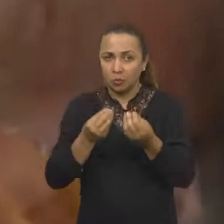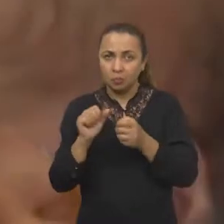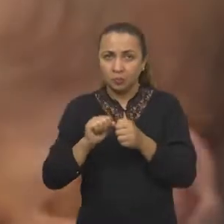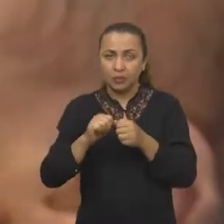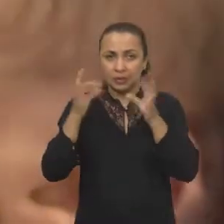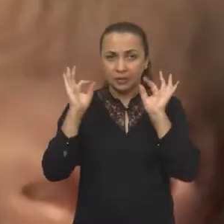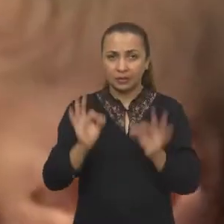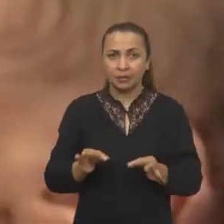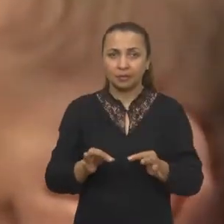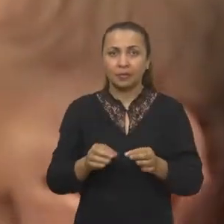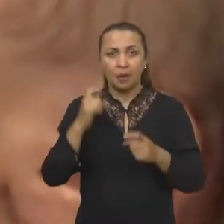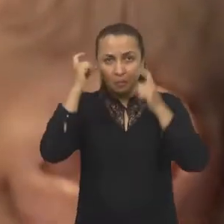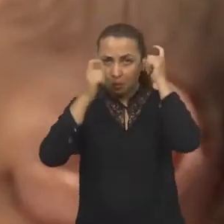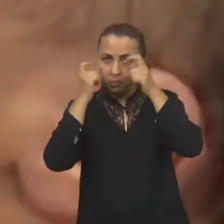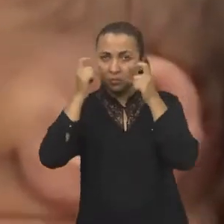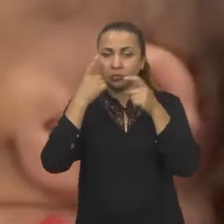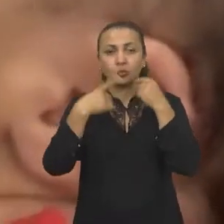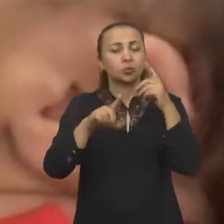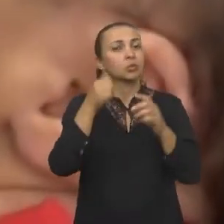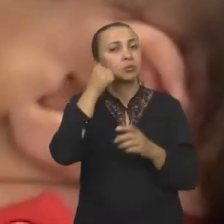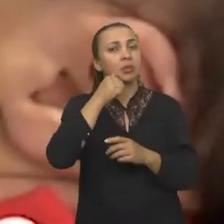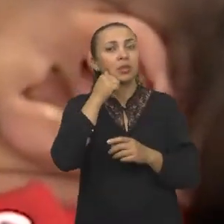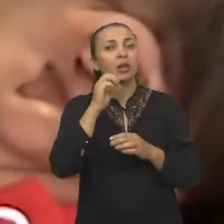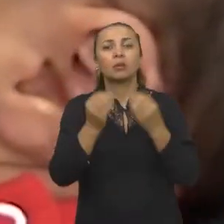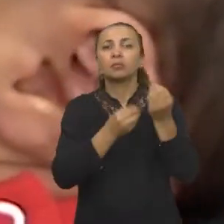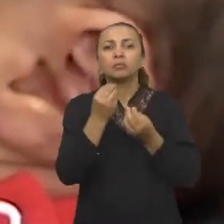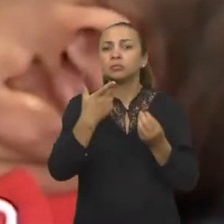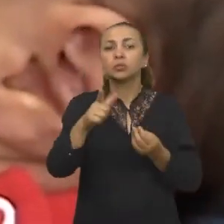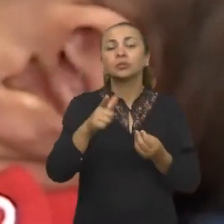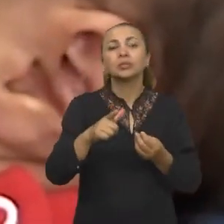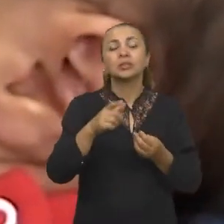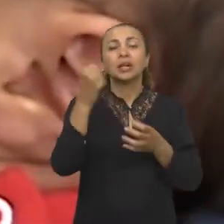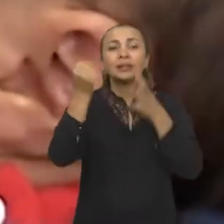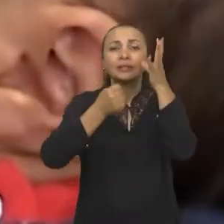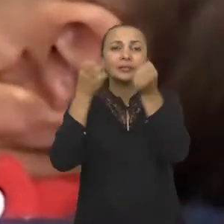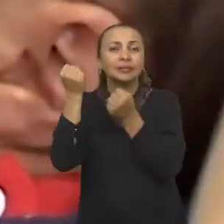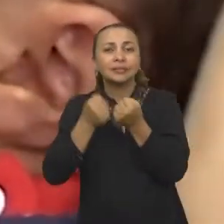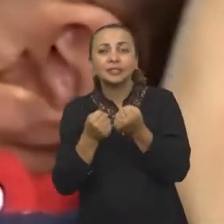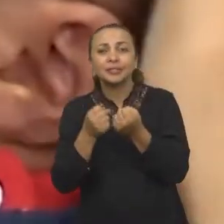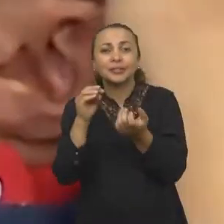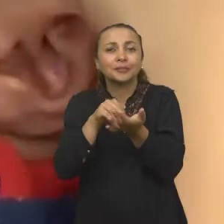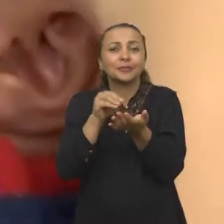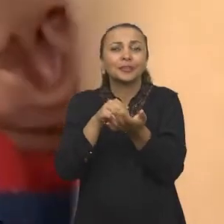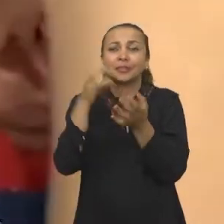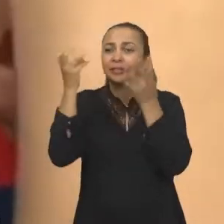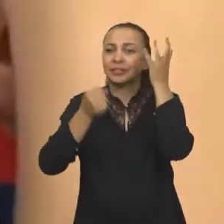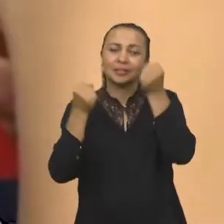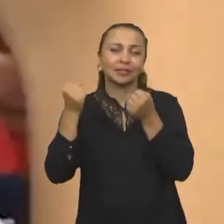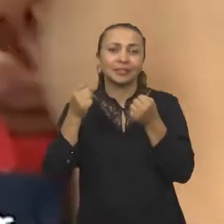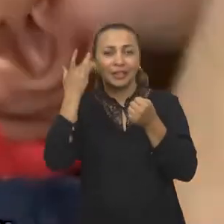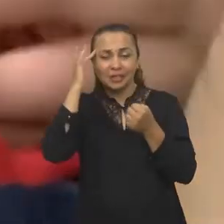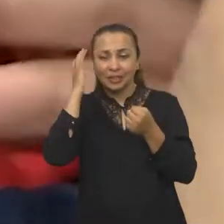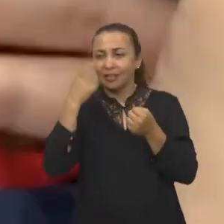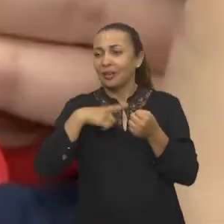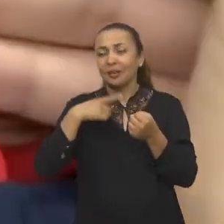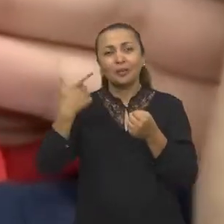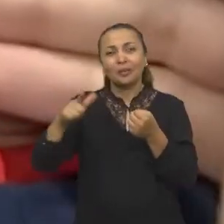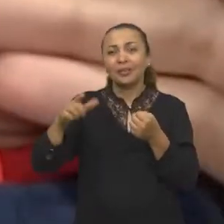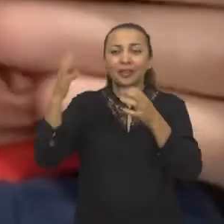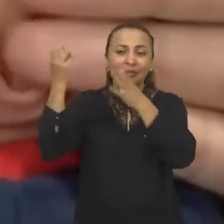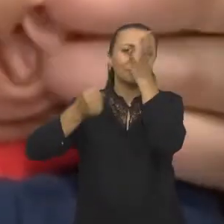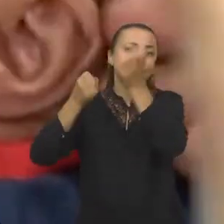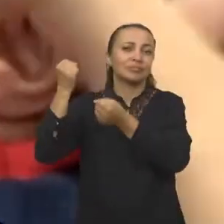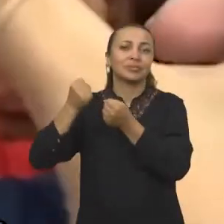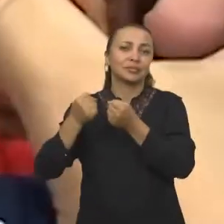por outro lado, elas queixaram também da questão da criança estar chorando por conta dessa... que na